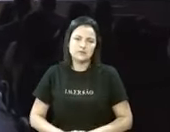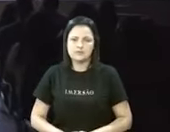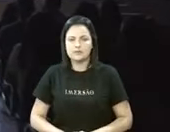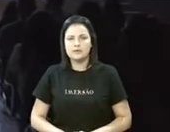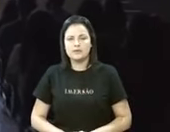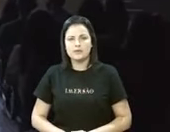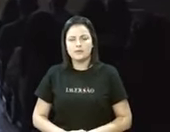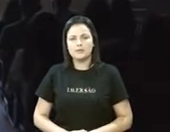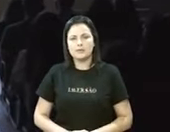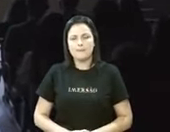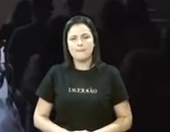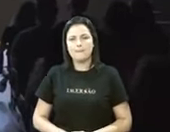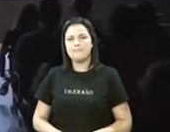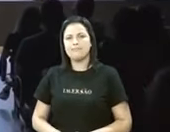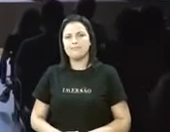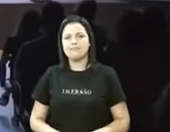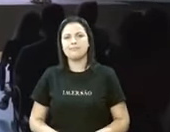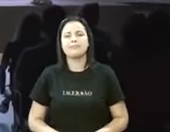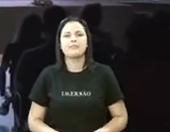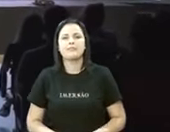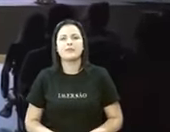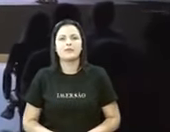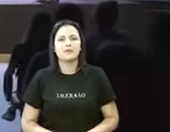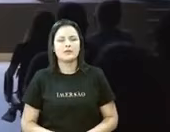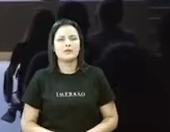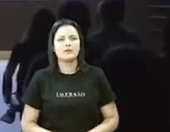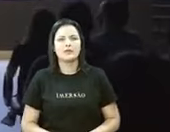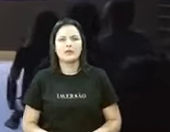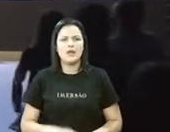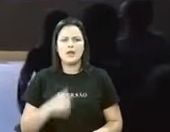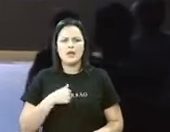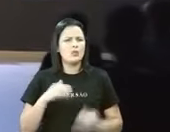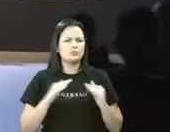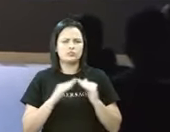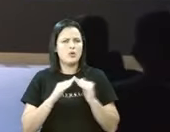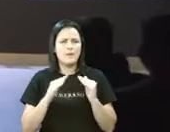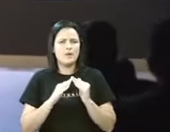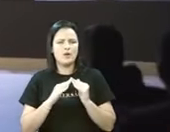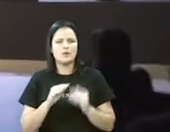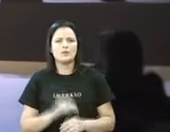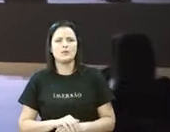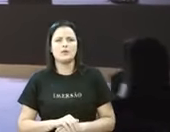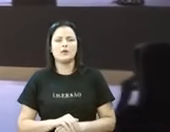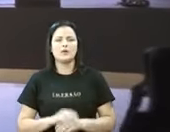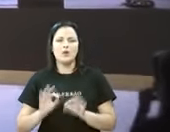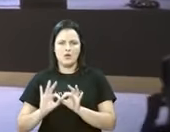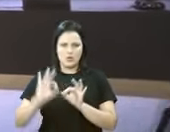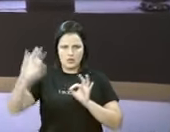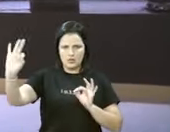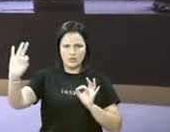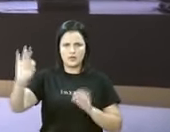Você pensa, Wesley, que quando... Eu sempre digo isso, tá? Eu não moro em Xerém. Agora Eliana e Sheila vão ficar ofendidas que elas moram mais longe que